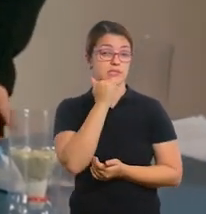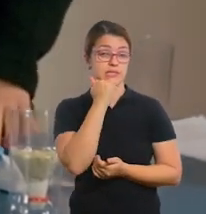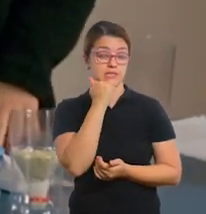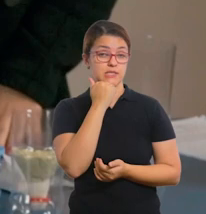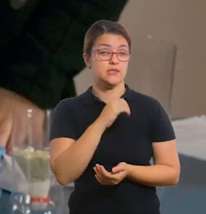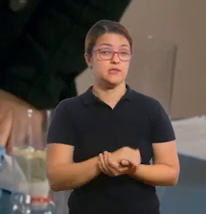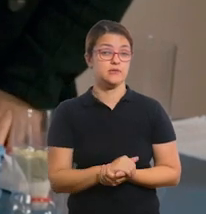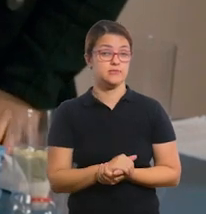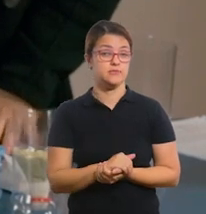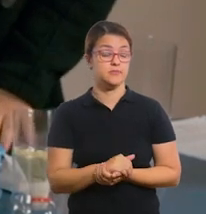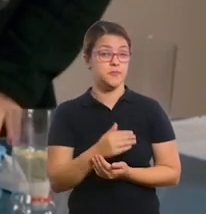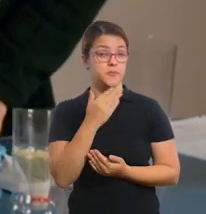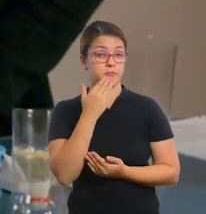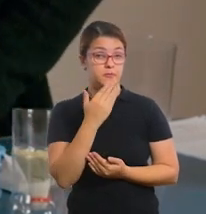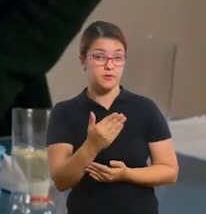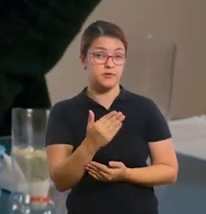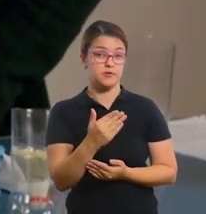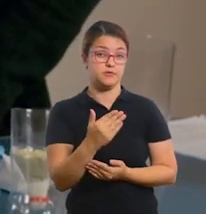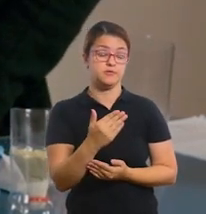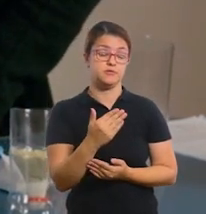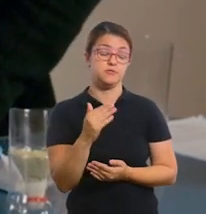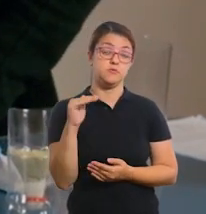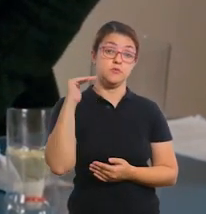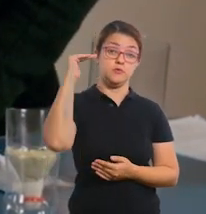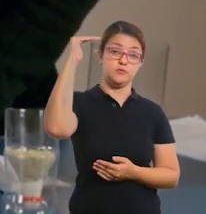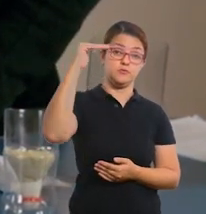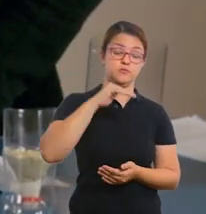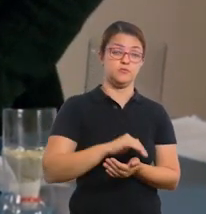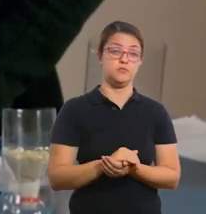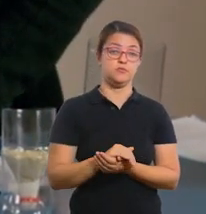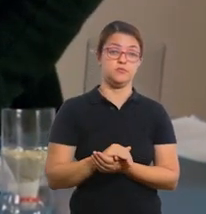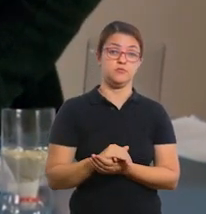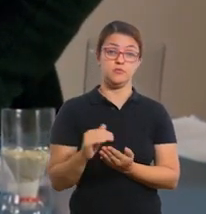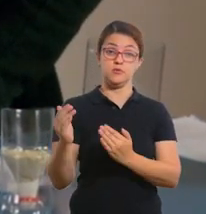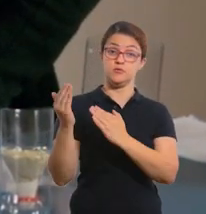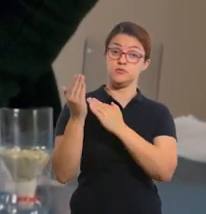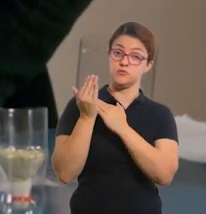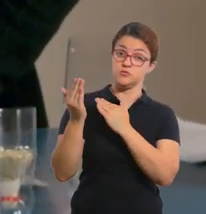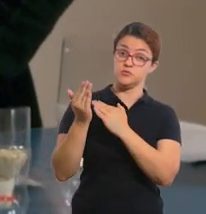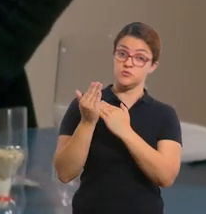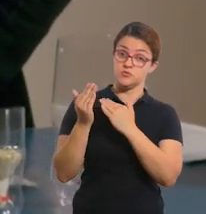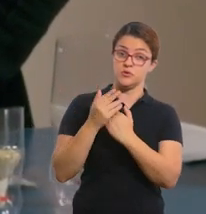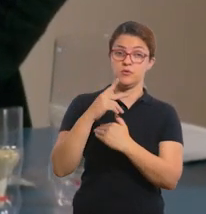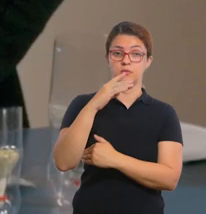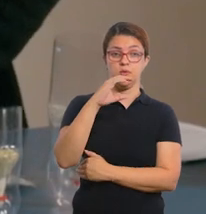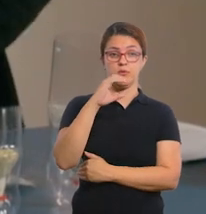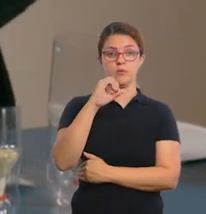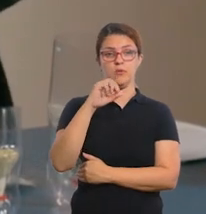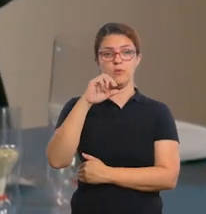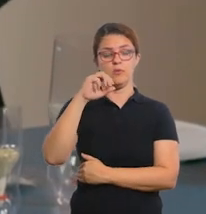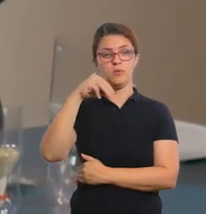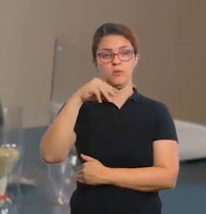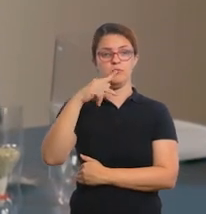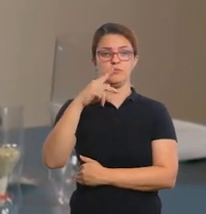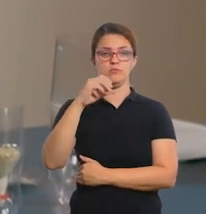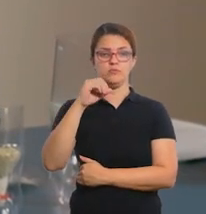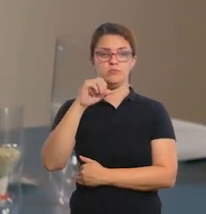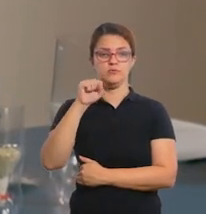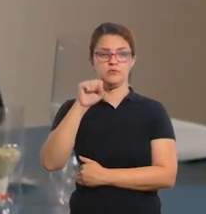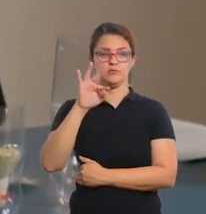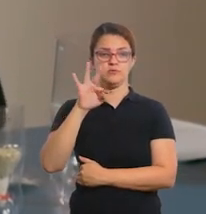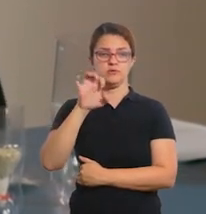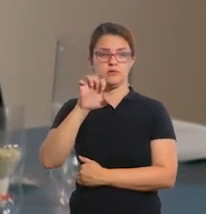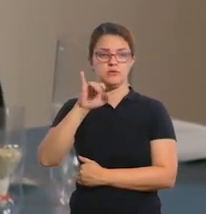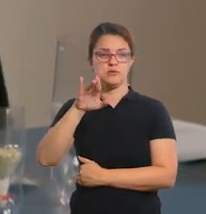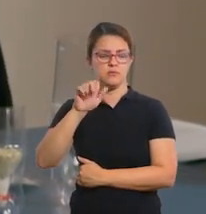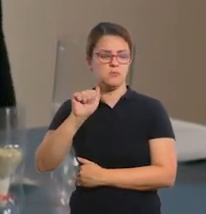a proposta da atividade de ciências é que vocês peçam auxílio de um adulto para fazer uma composteira.